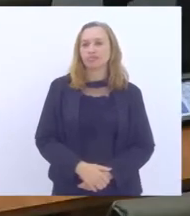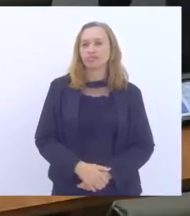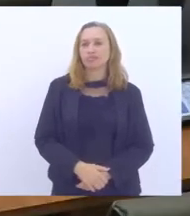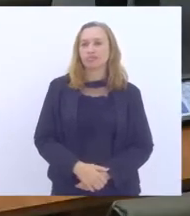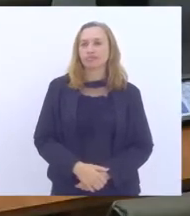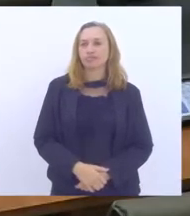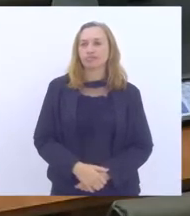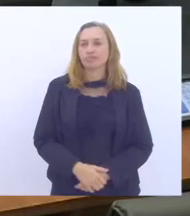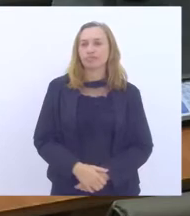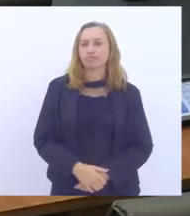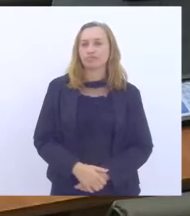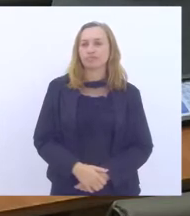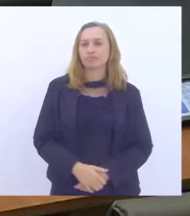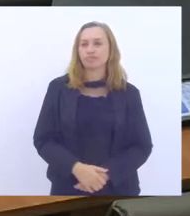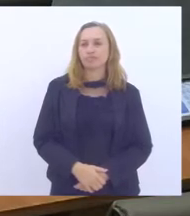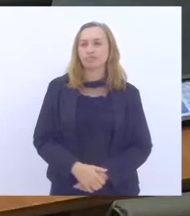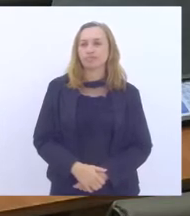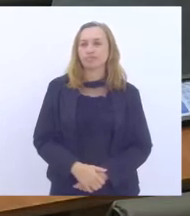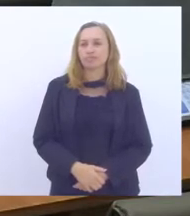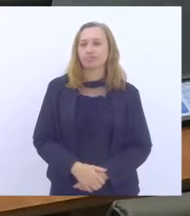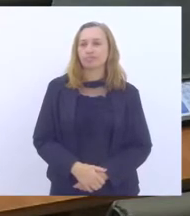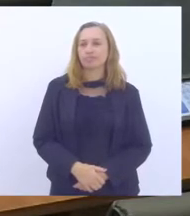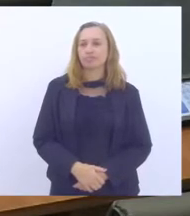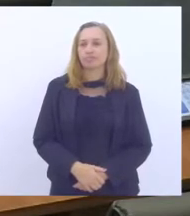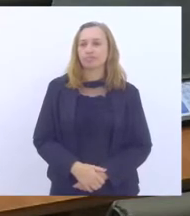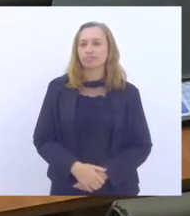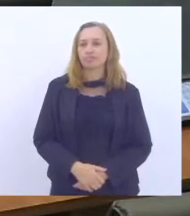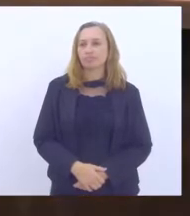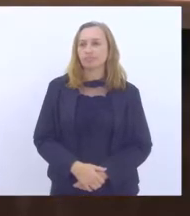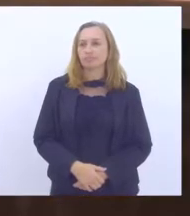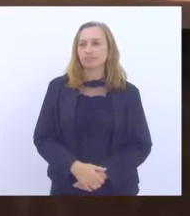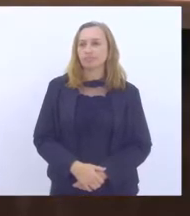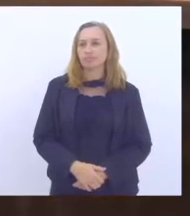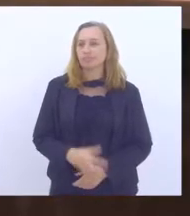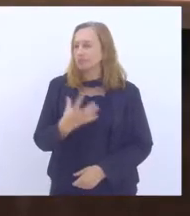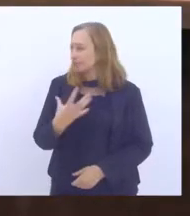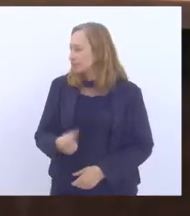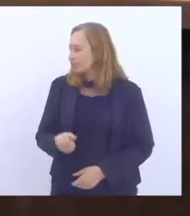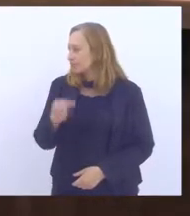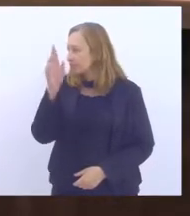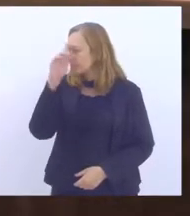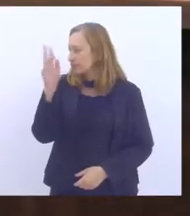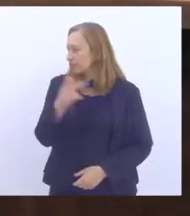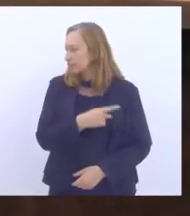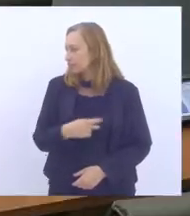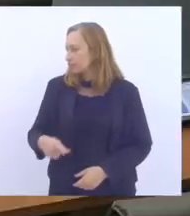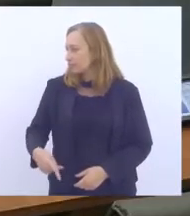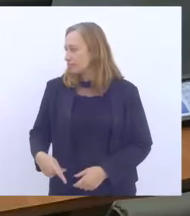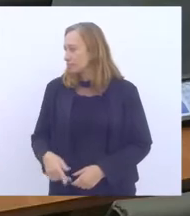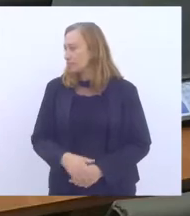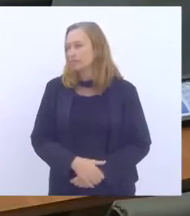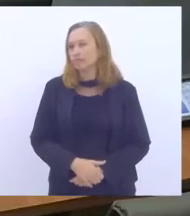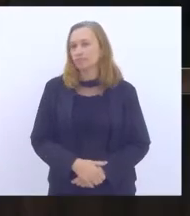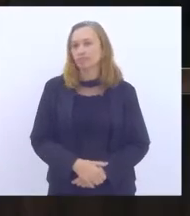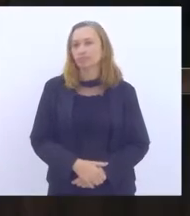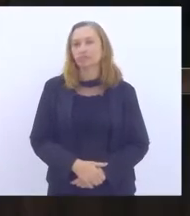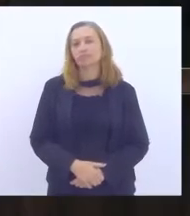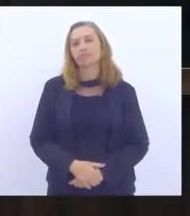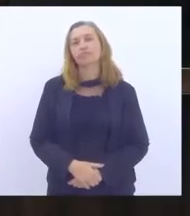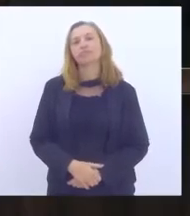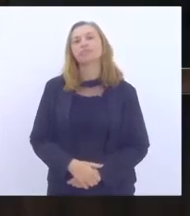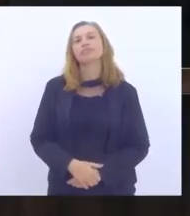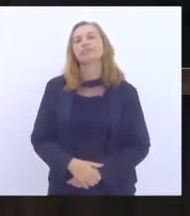o aristotelicamente por favor azo 9 presidente da Comissão de Economia